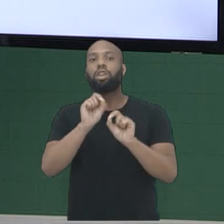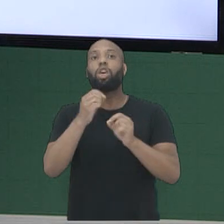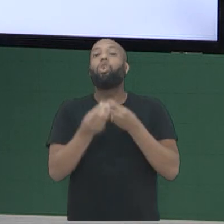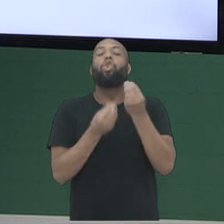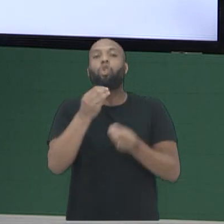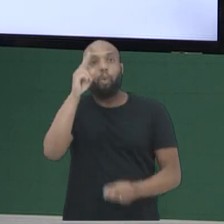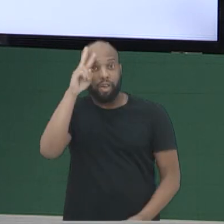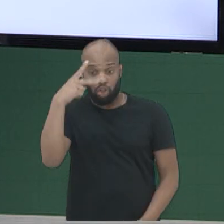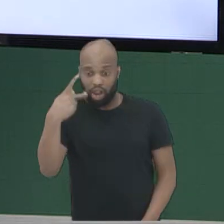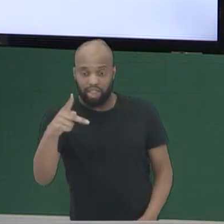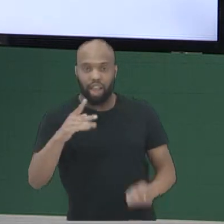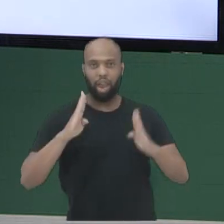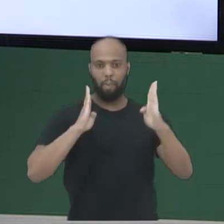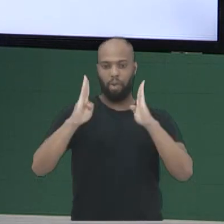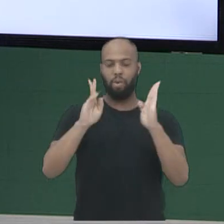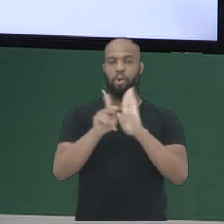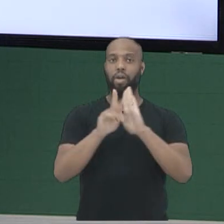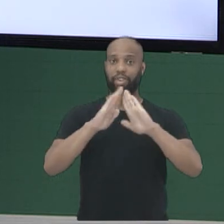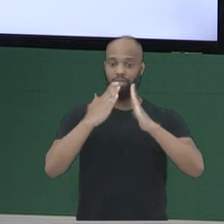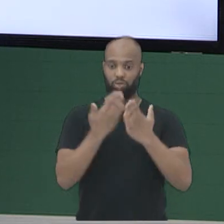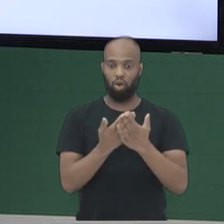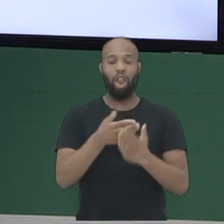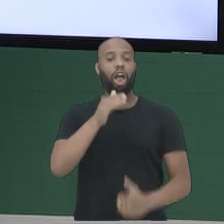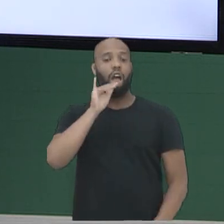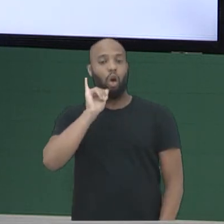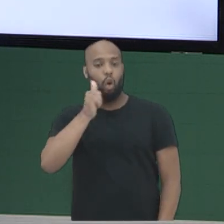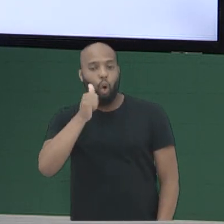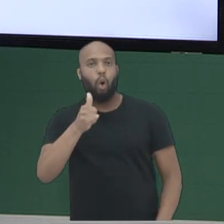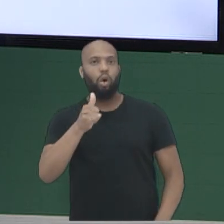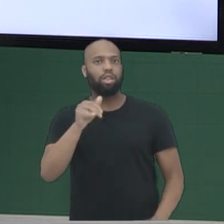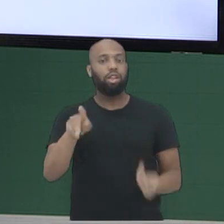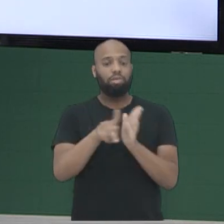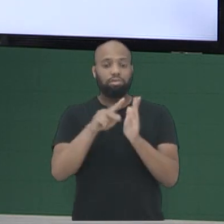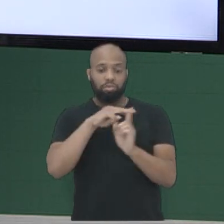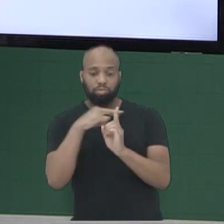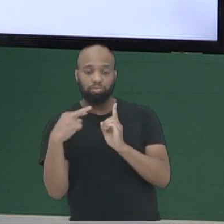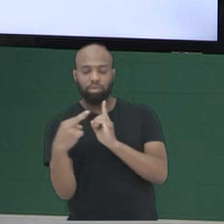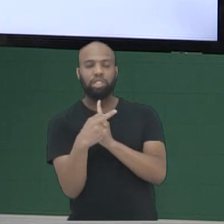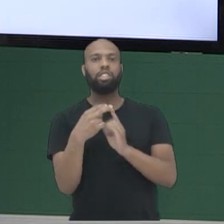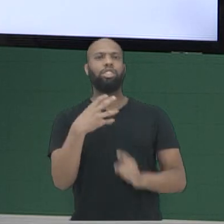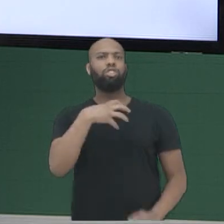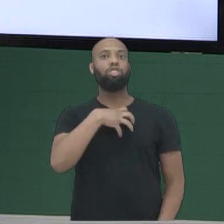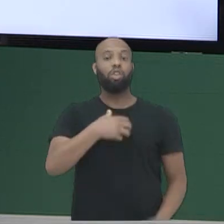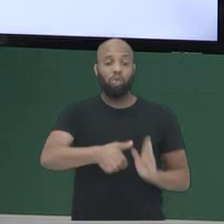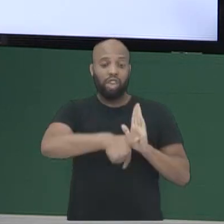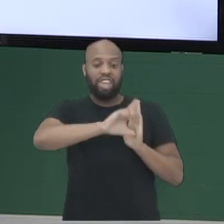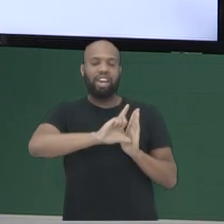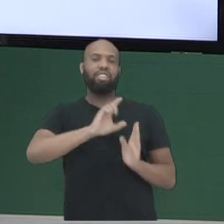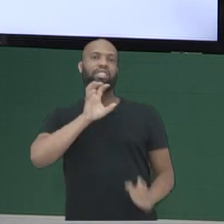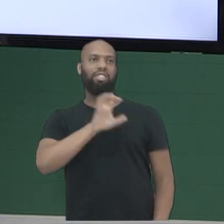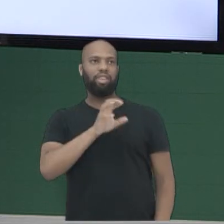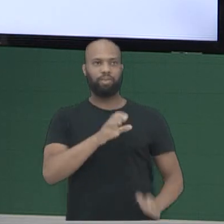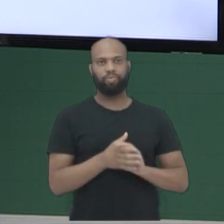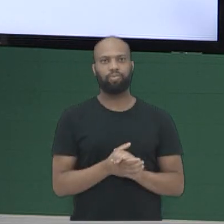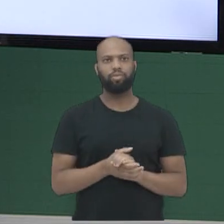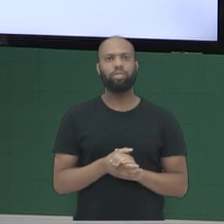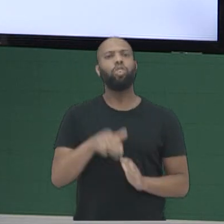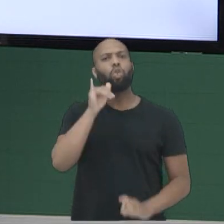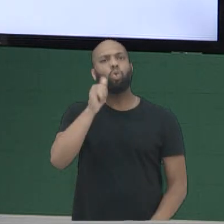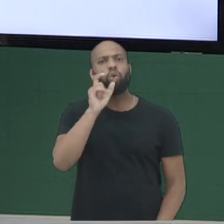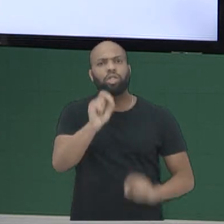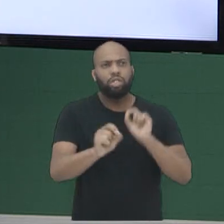um personagem que é uma garota numa idade escolar. Ela está, na verdade nós temos uma